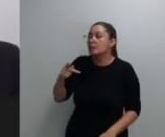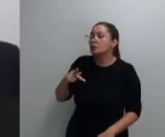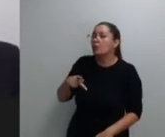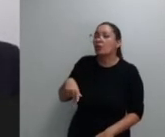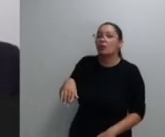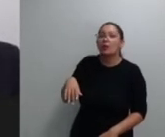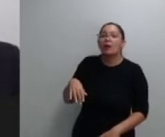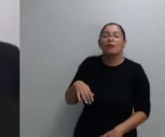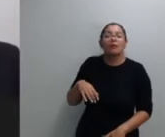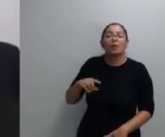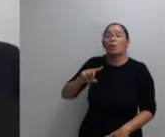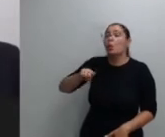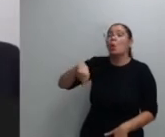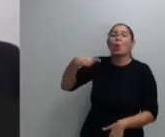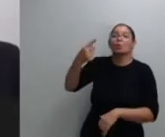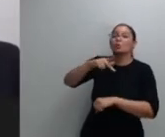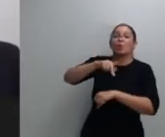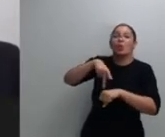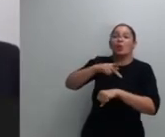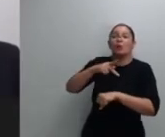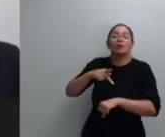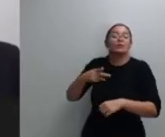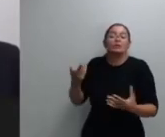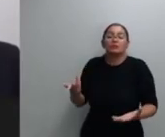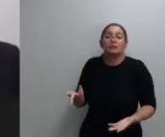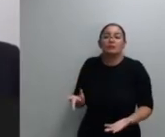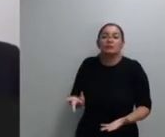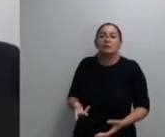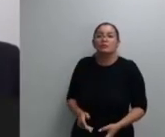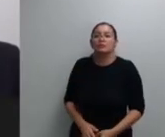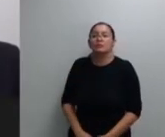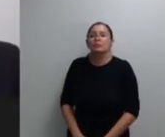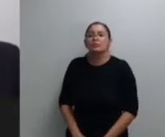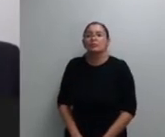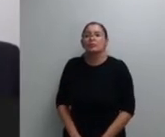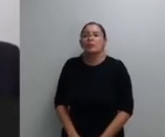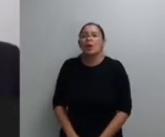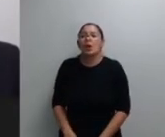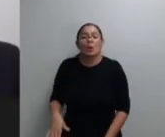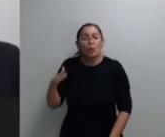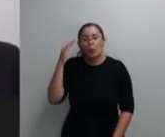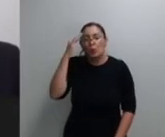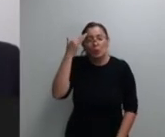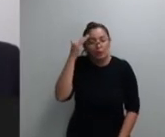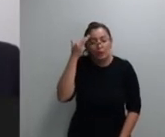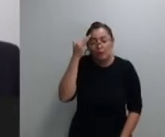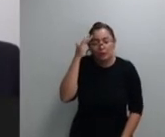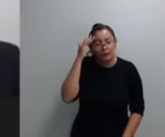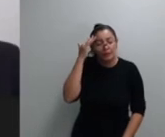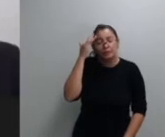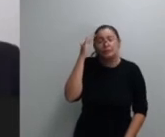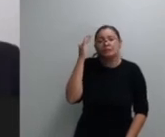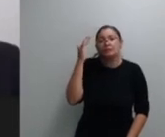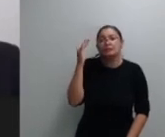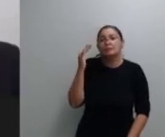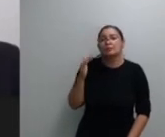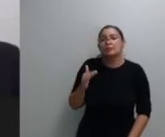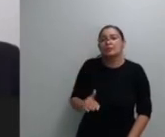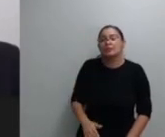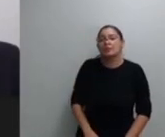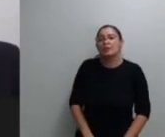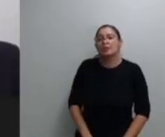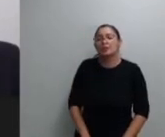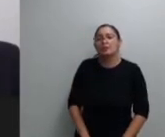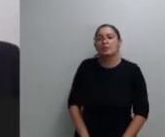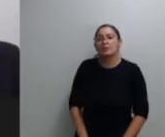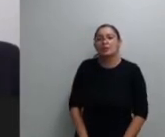na Irlanda e outra na Austrália dependendo tudo de carta rogatória eu entendo que era um estratagema dilatório mas aqui